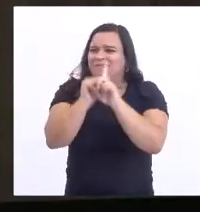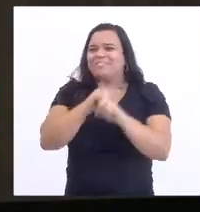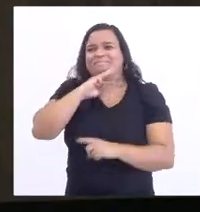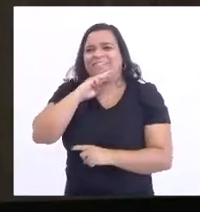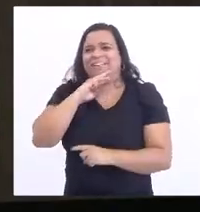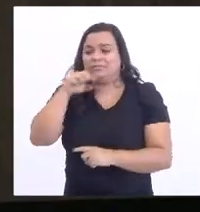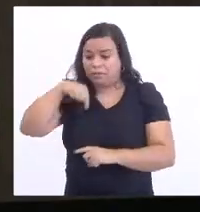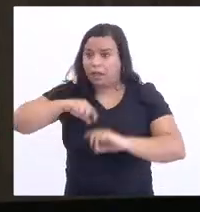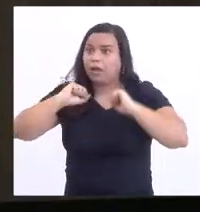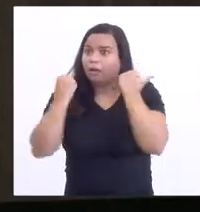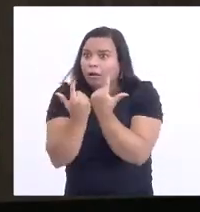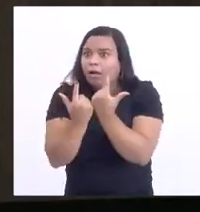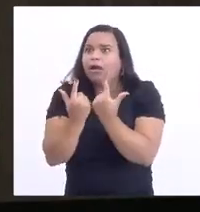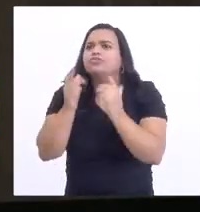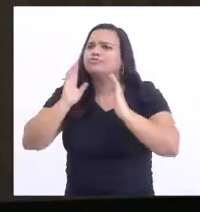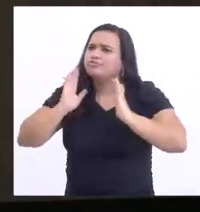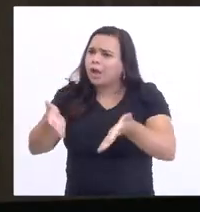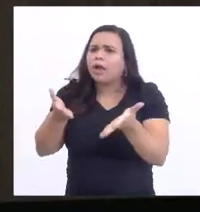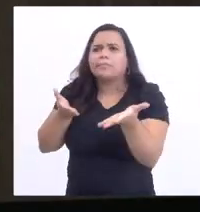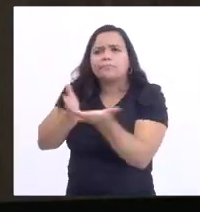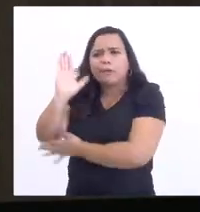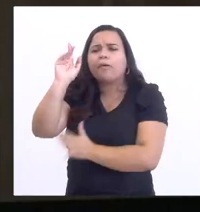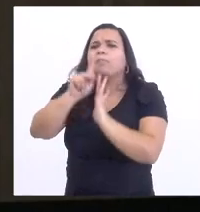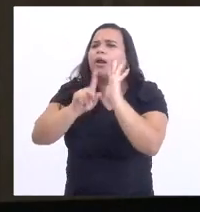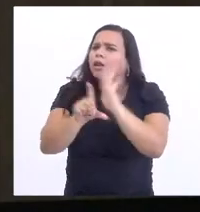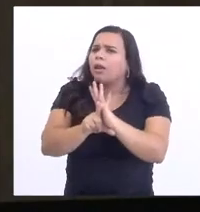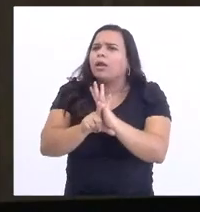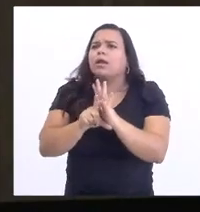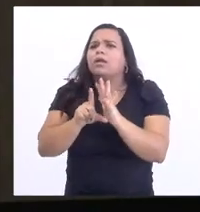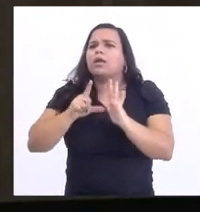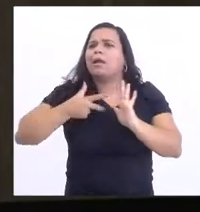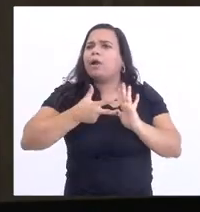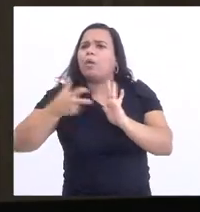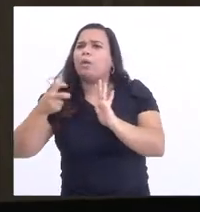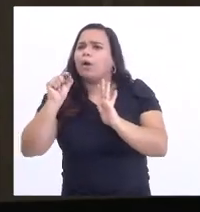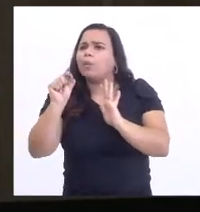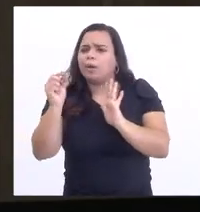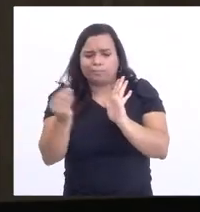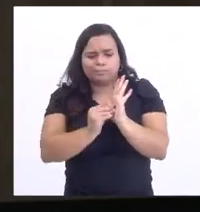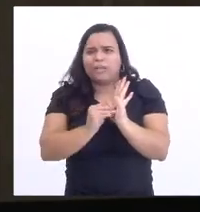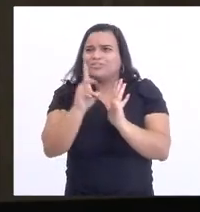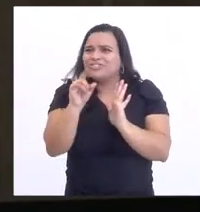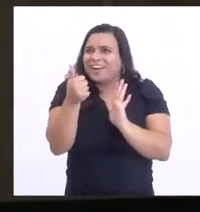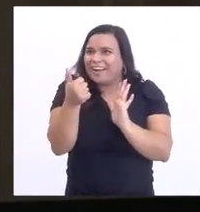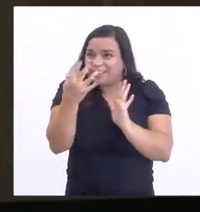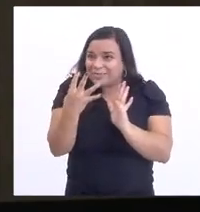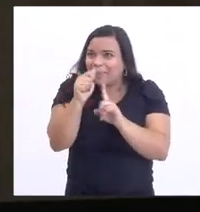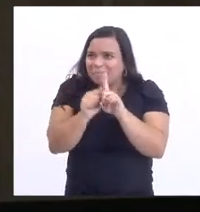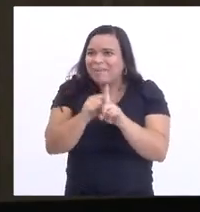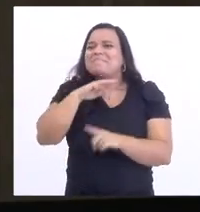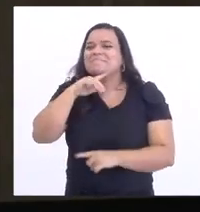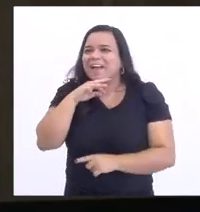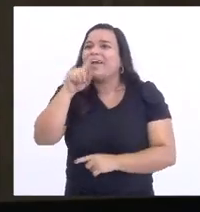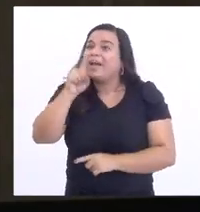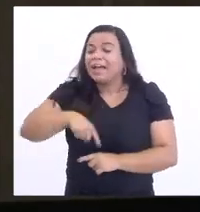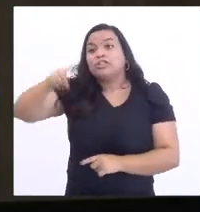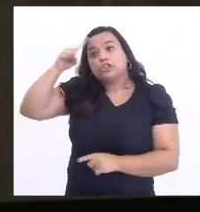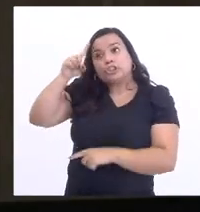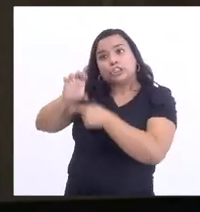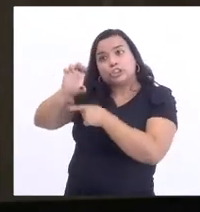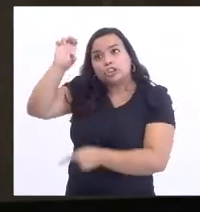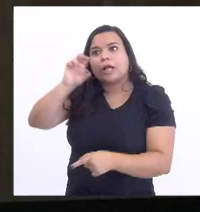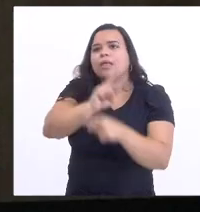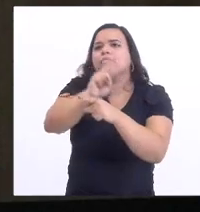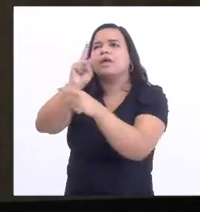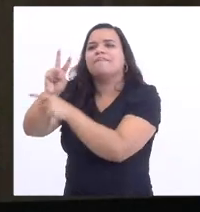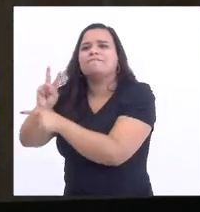casa aprovou um projeto de lei que reconhece o dia 14 de março como dia estadual das